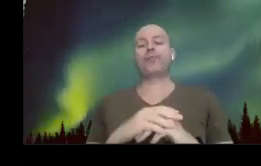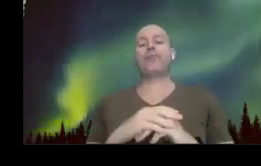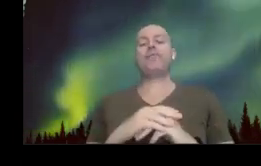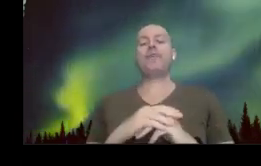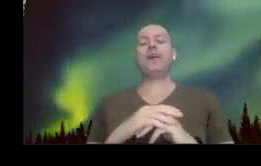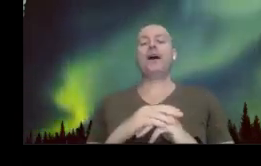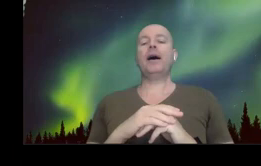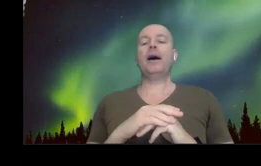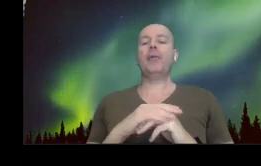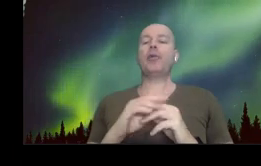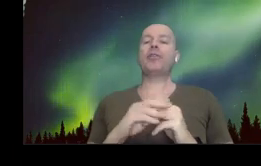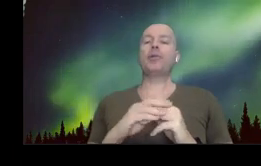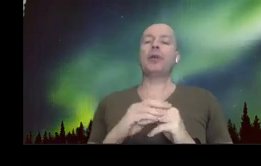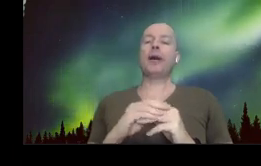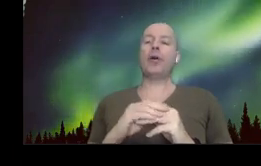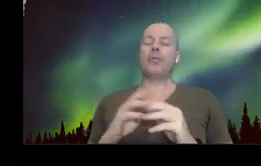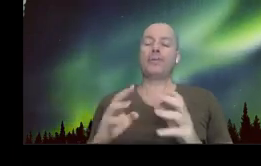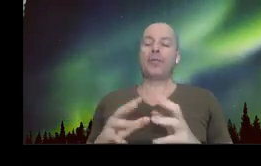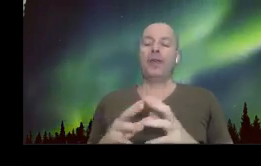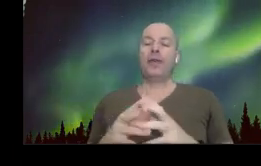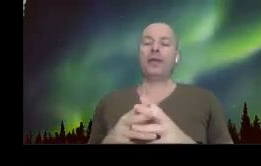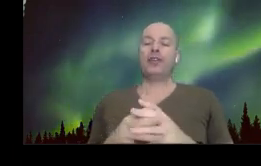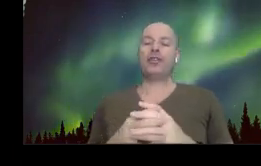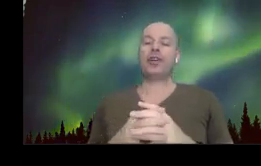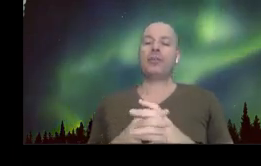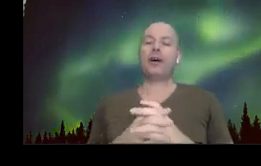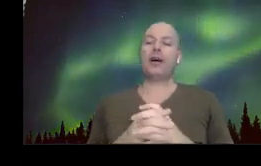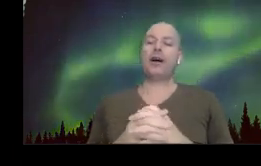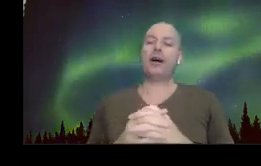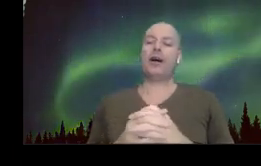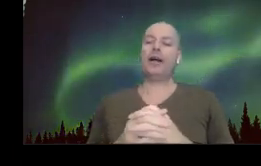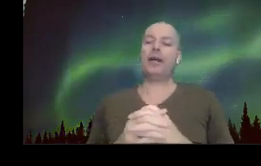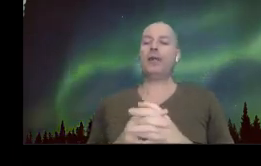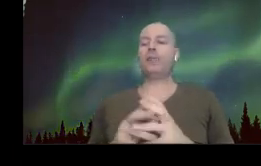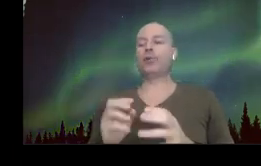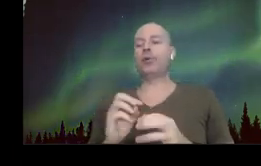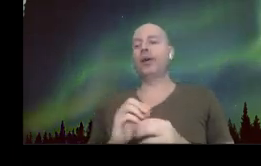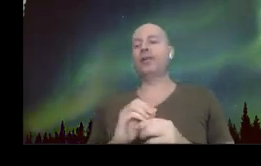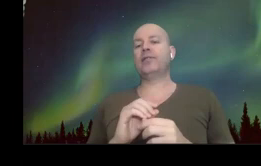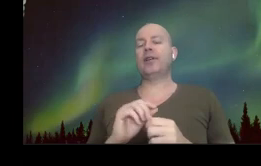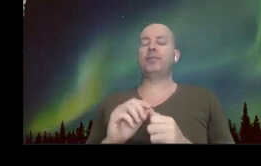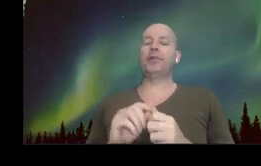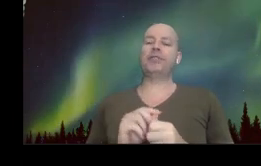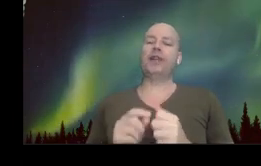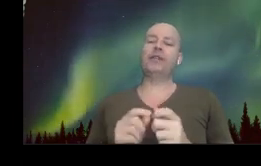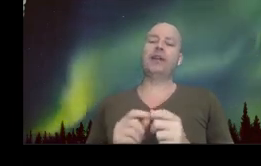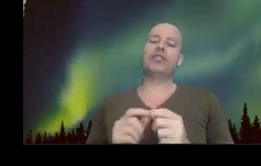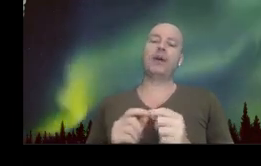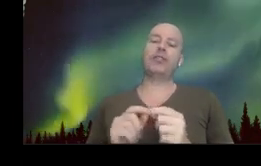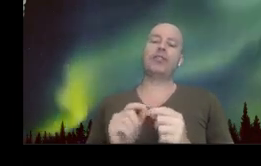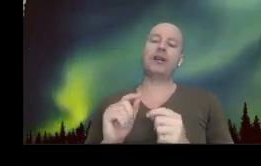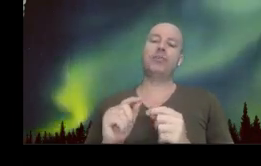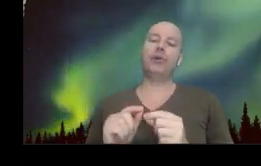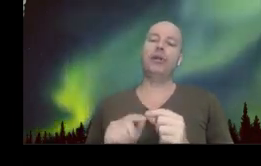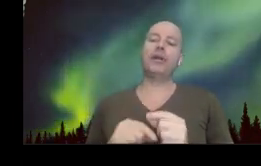meio, é uma coisa muito legal que a gente chama, em português, as pessoas tendem